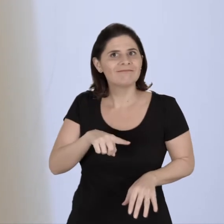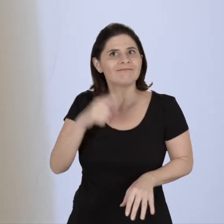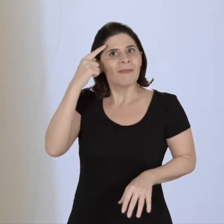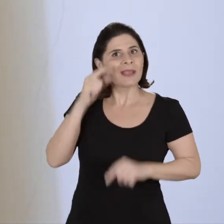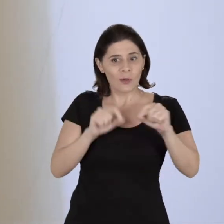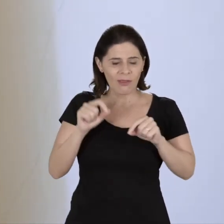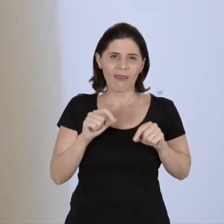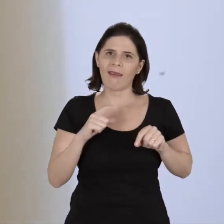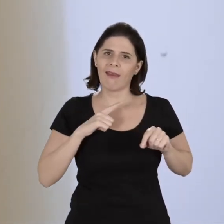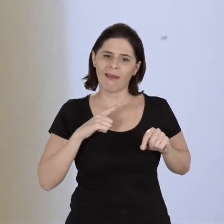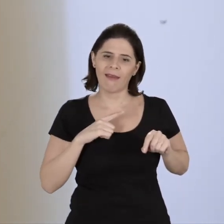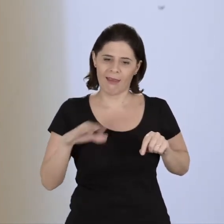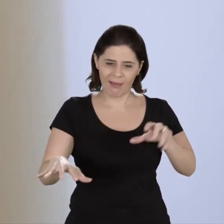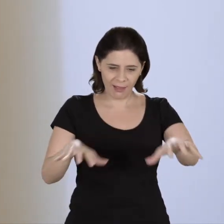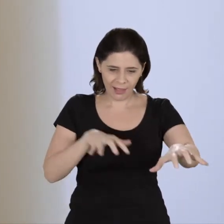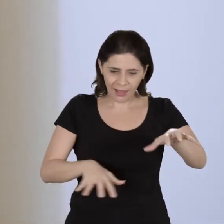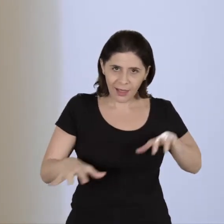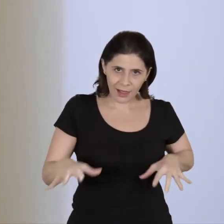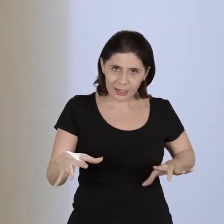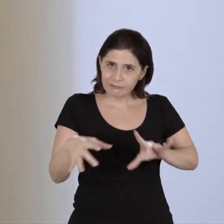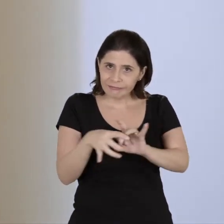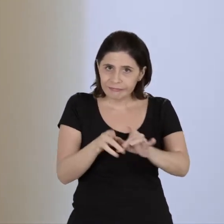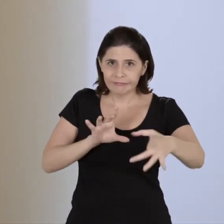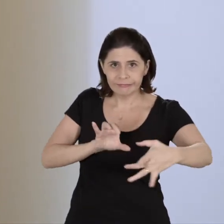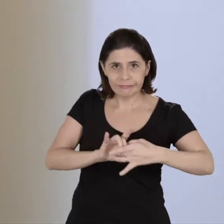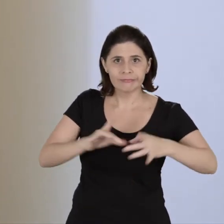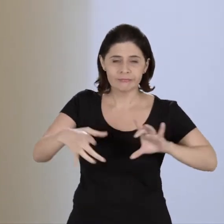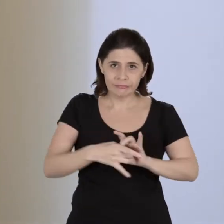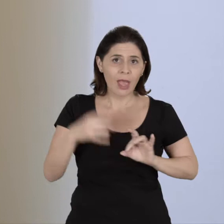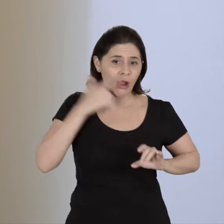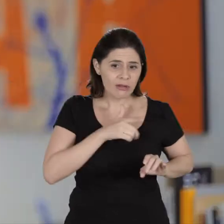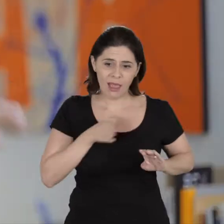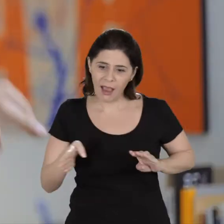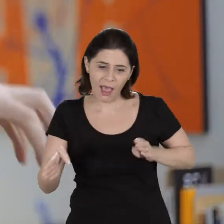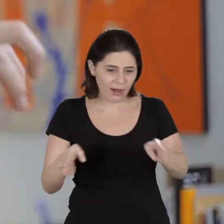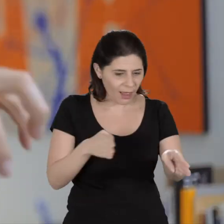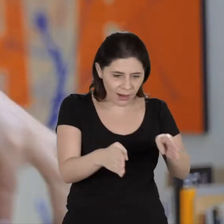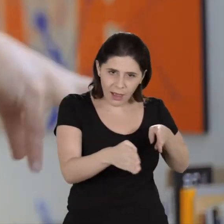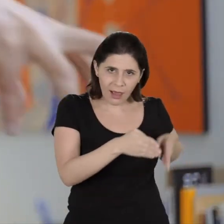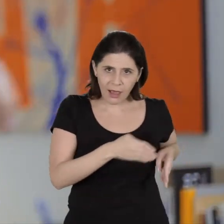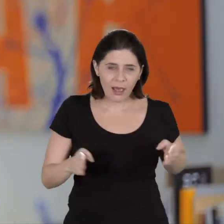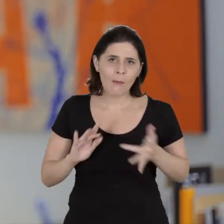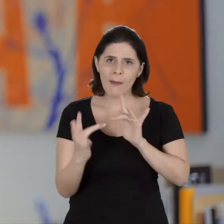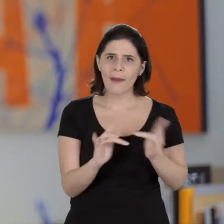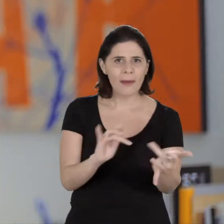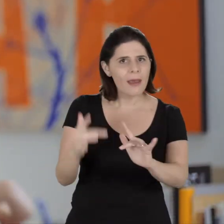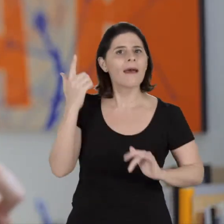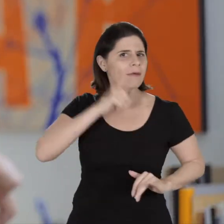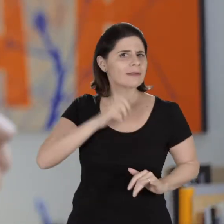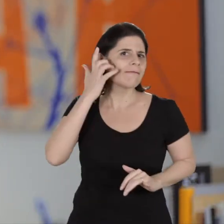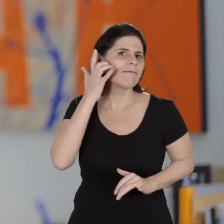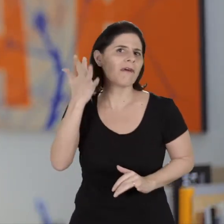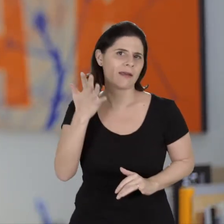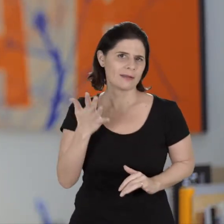essa intersecção aí muito interessante. Se transita com uma facilidade muito grande por diversos campos, por diversas áreas, assim, meio que